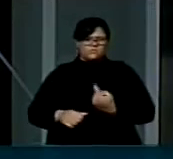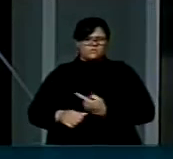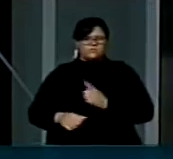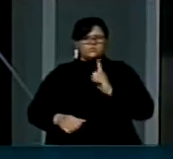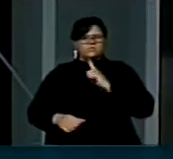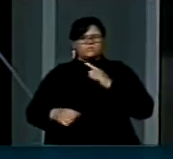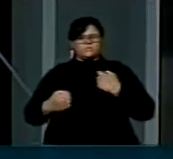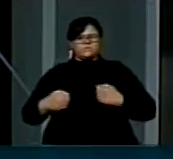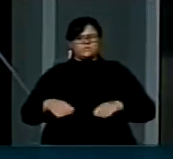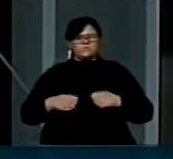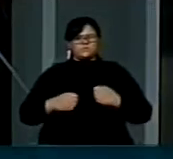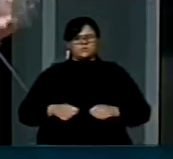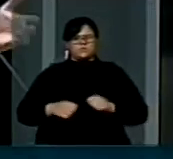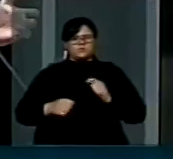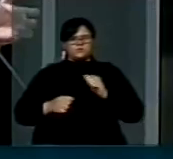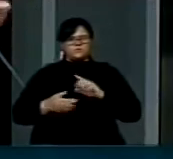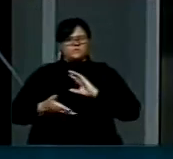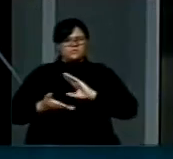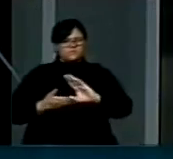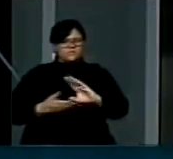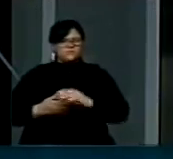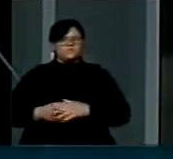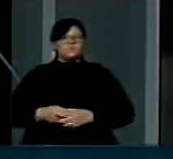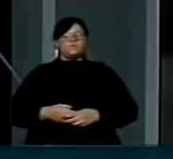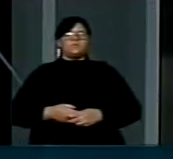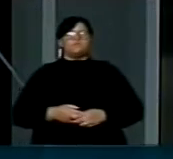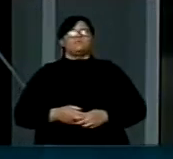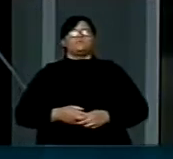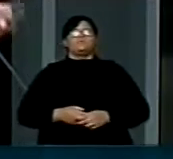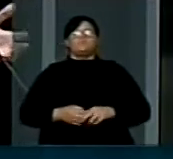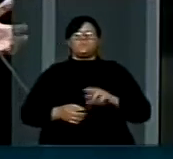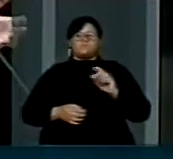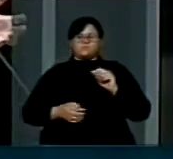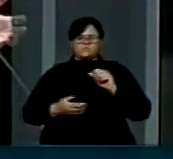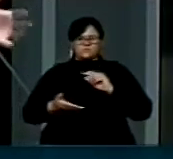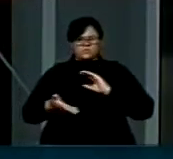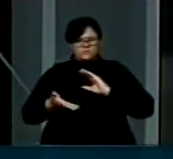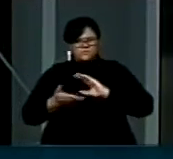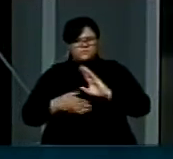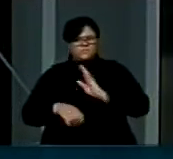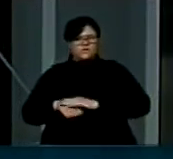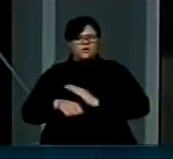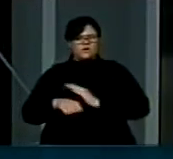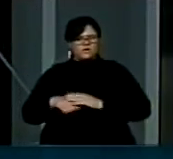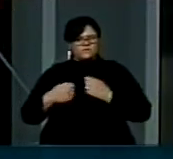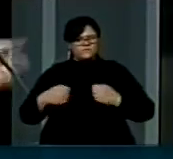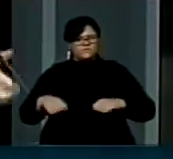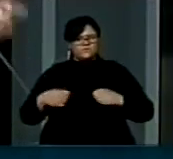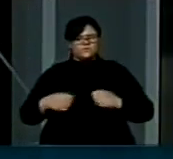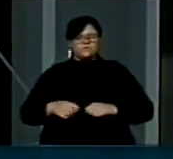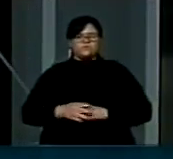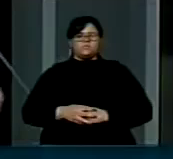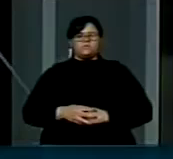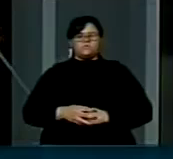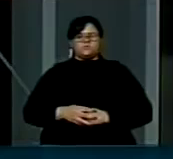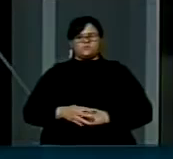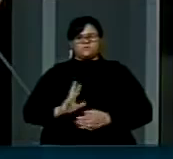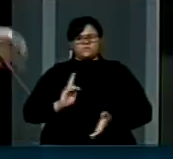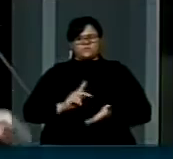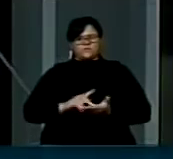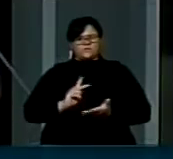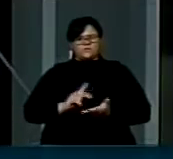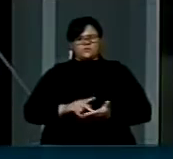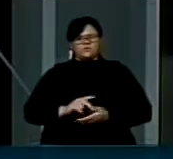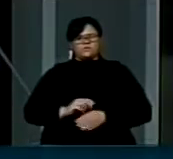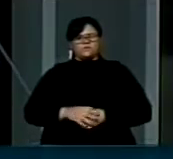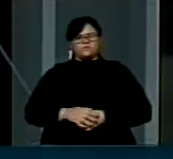a necessidade de investimento, de aporte de recursos, de maneira positiva, efetiva, levado